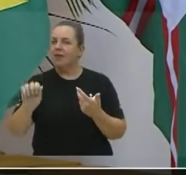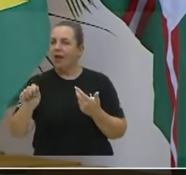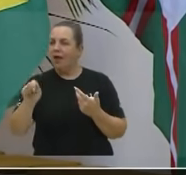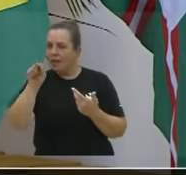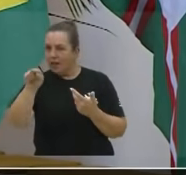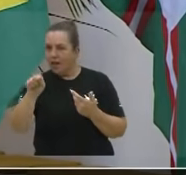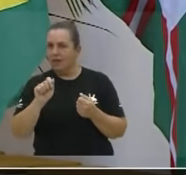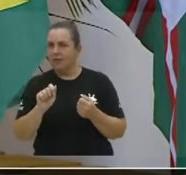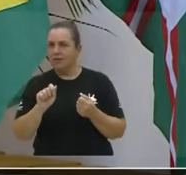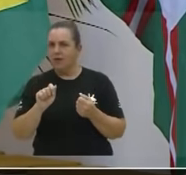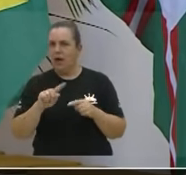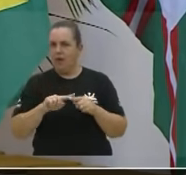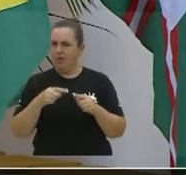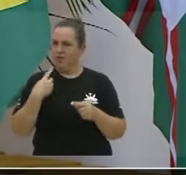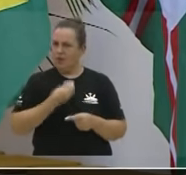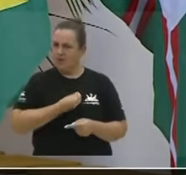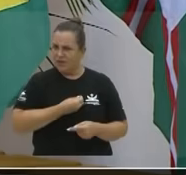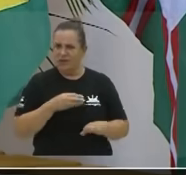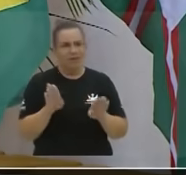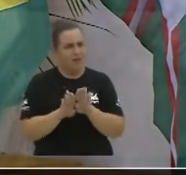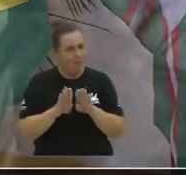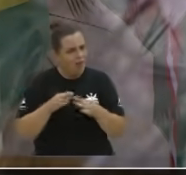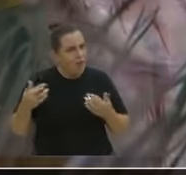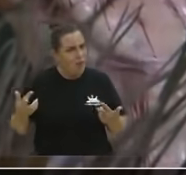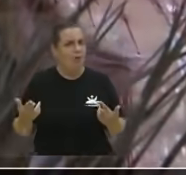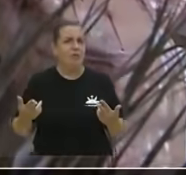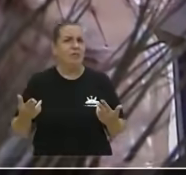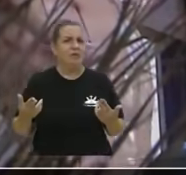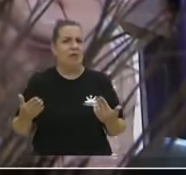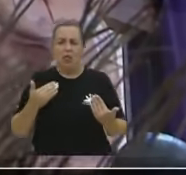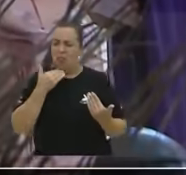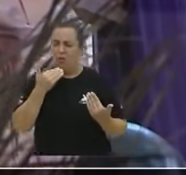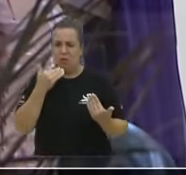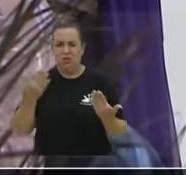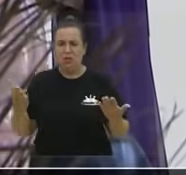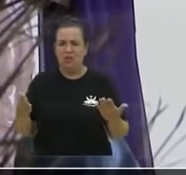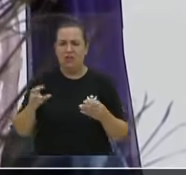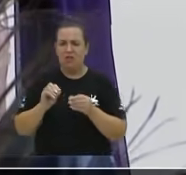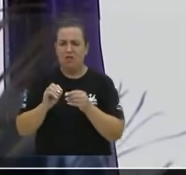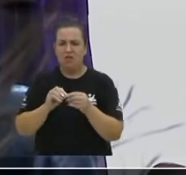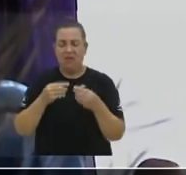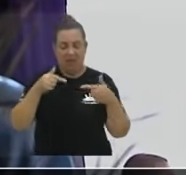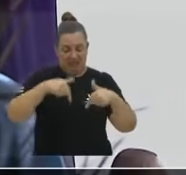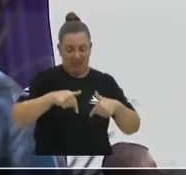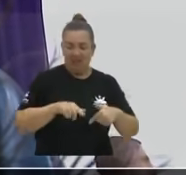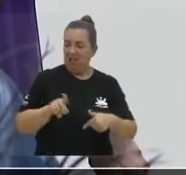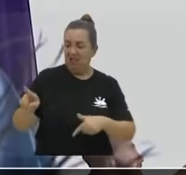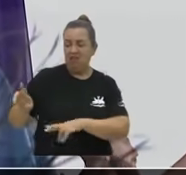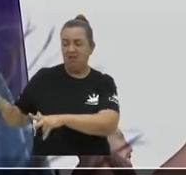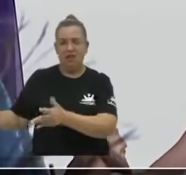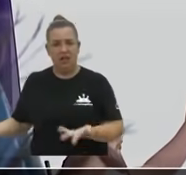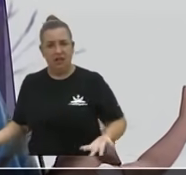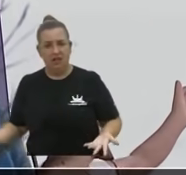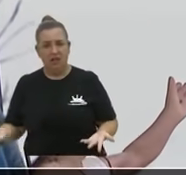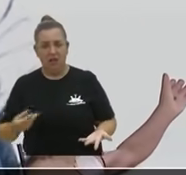Mas também nossas vidas precisam ser Betânia. Nós precisamos, nessa